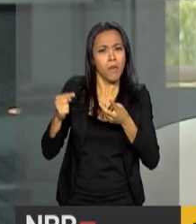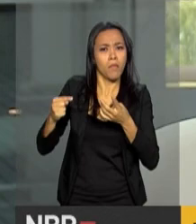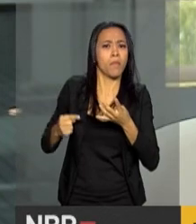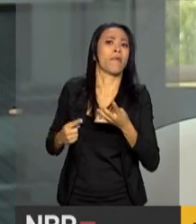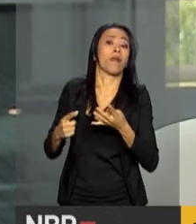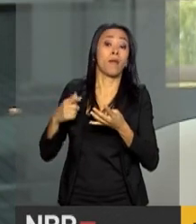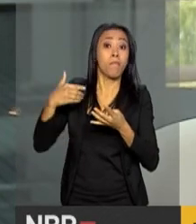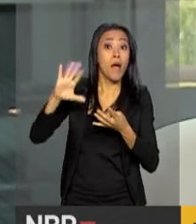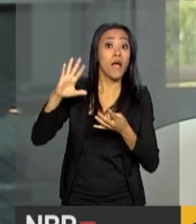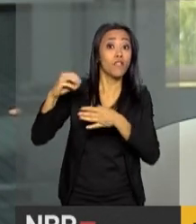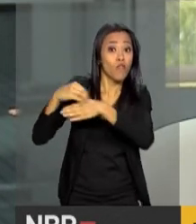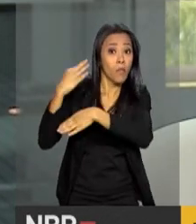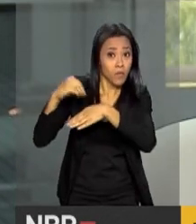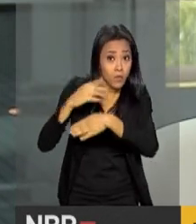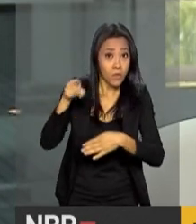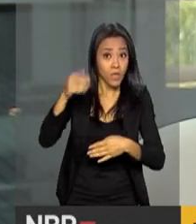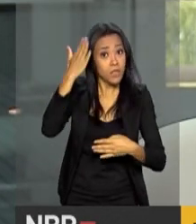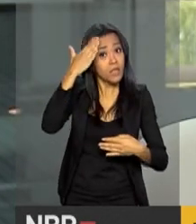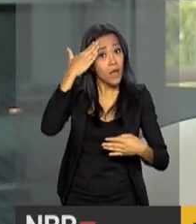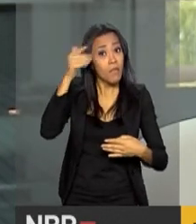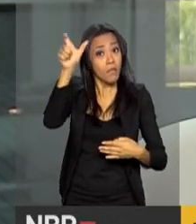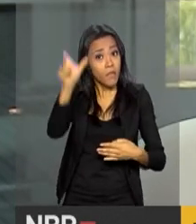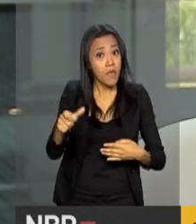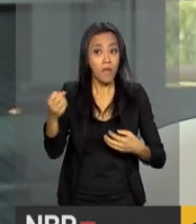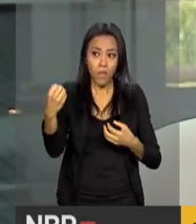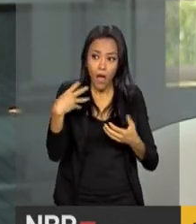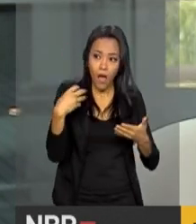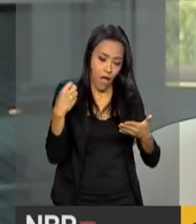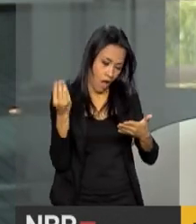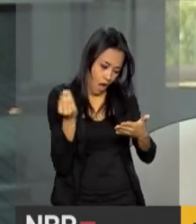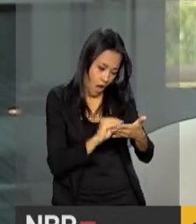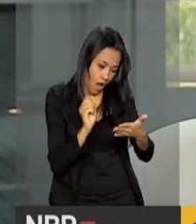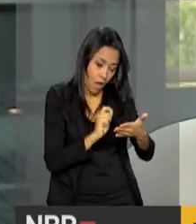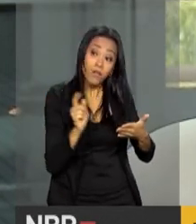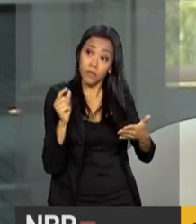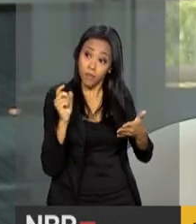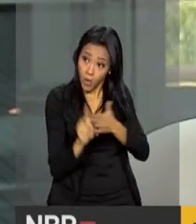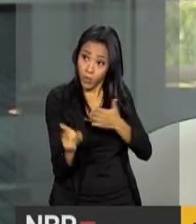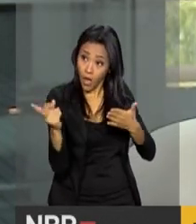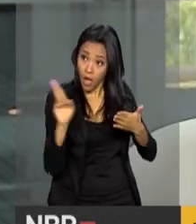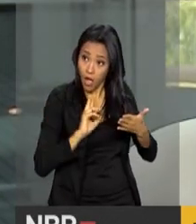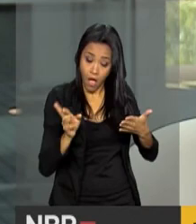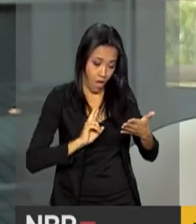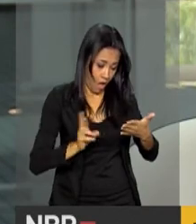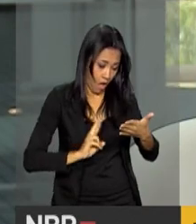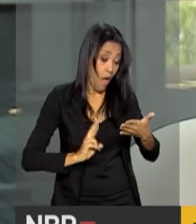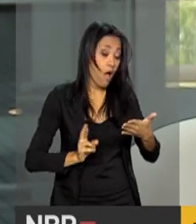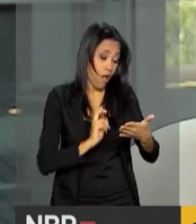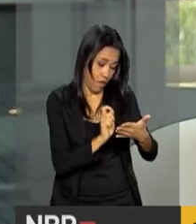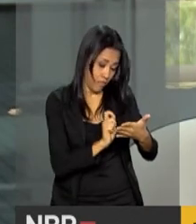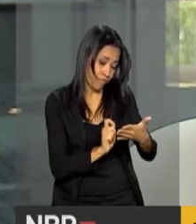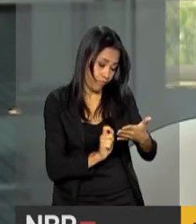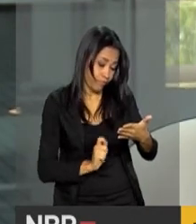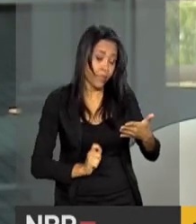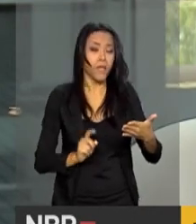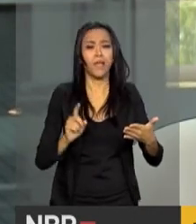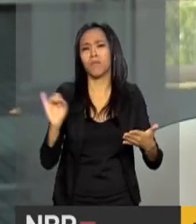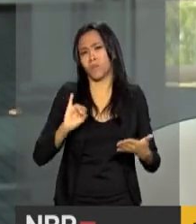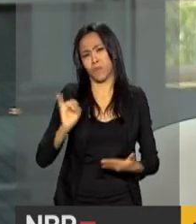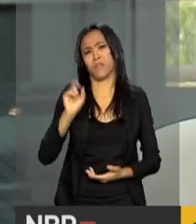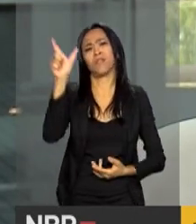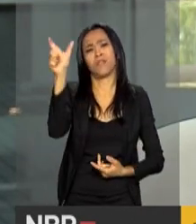mais informação ele passar por esse recenceador melhor ele será retratado tão importante que ele esteja